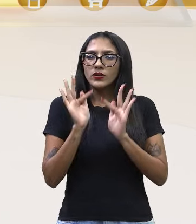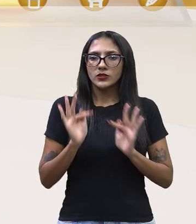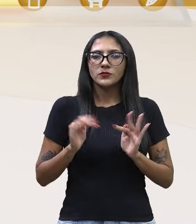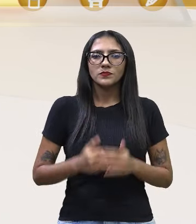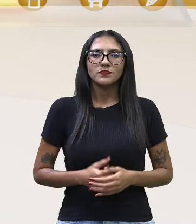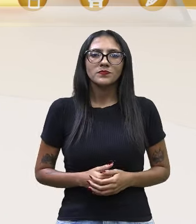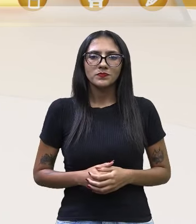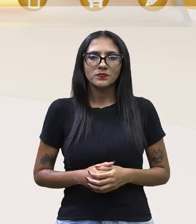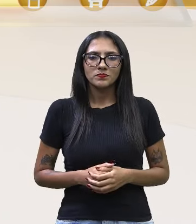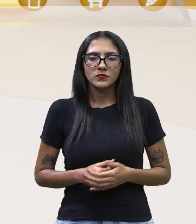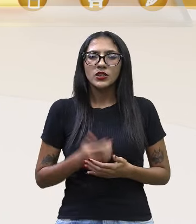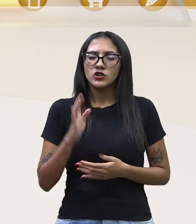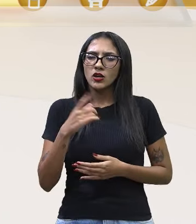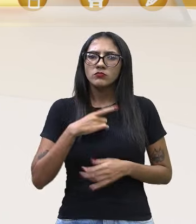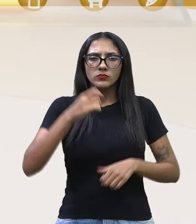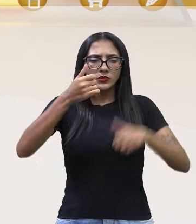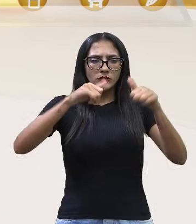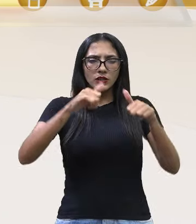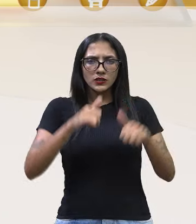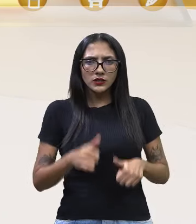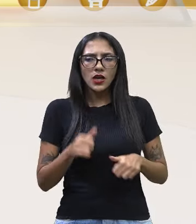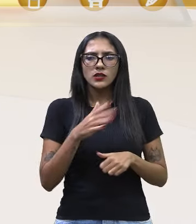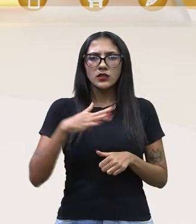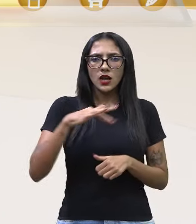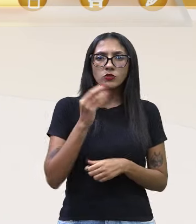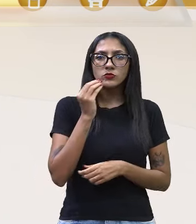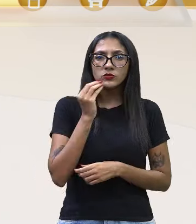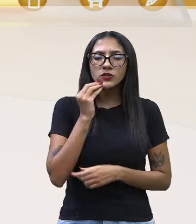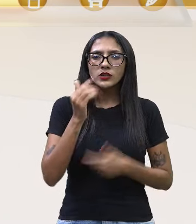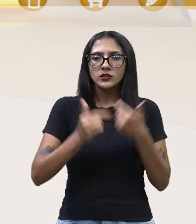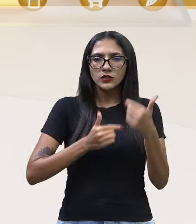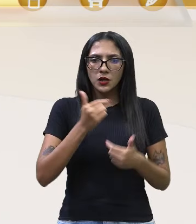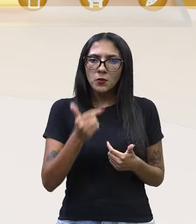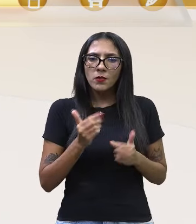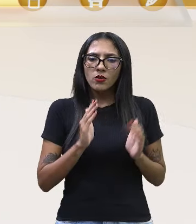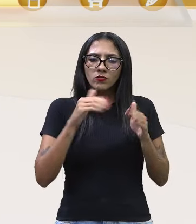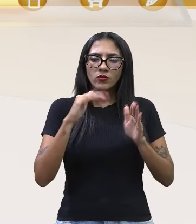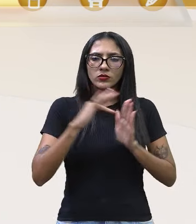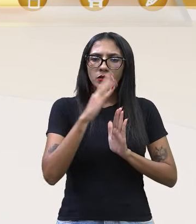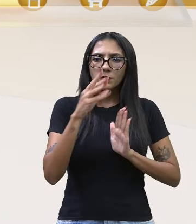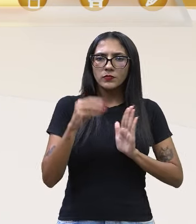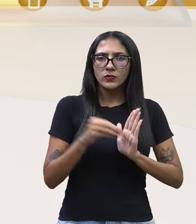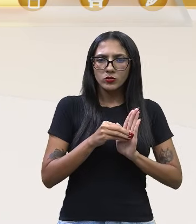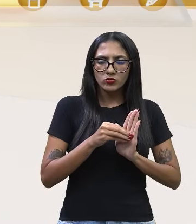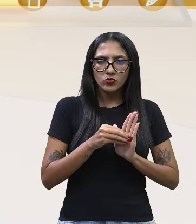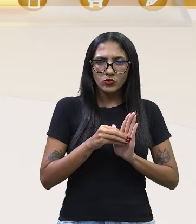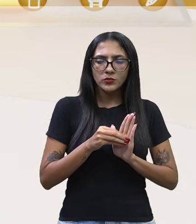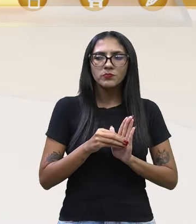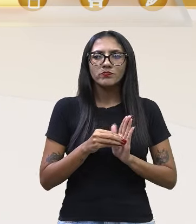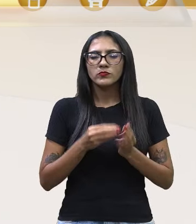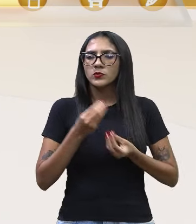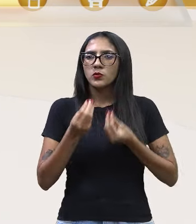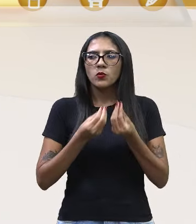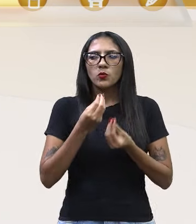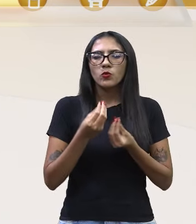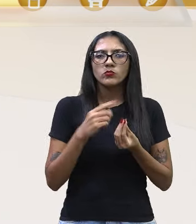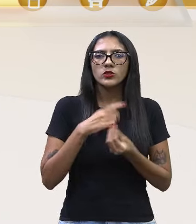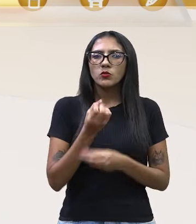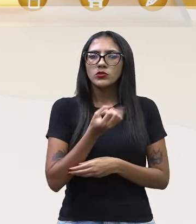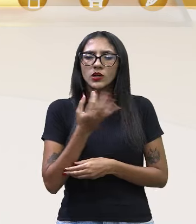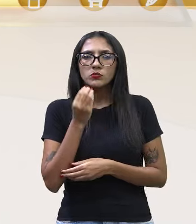aí analisando o mundo do trabalho vemos aqui que em relação à Amazônia Legal a oferta de emprego formal